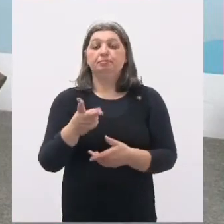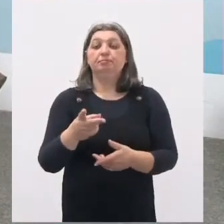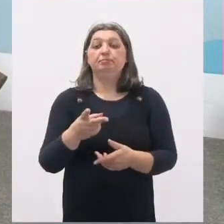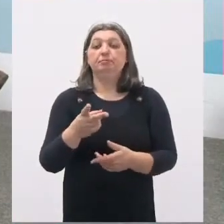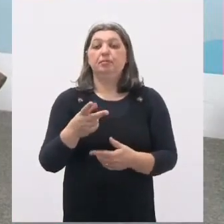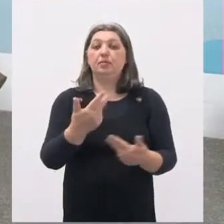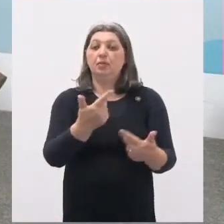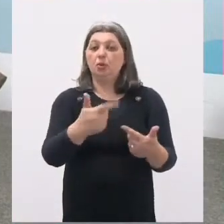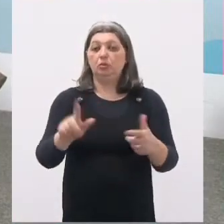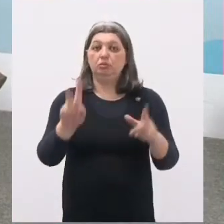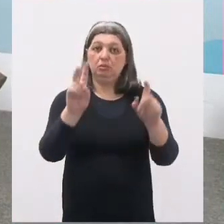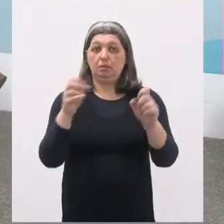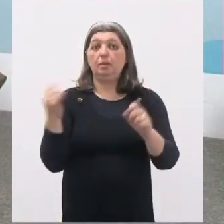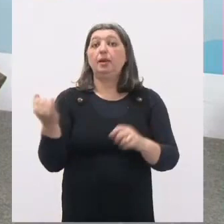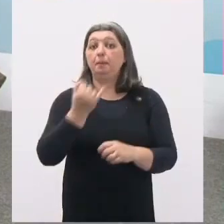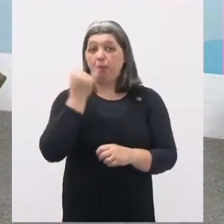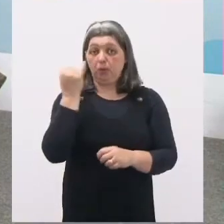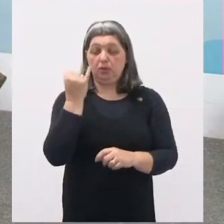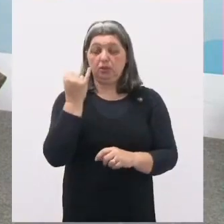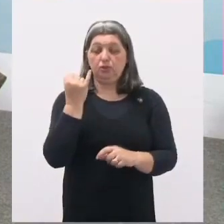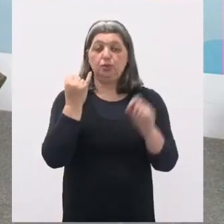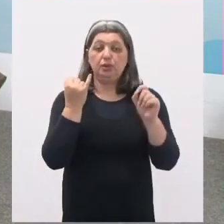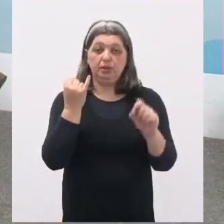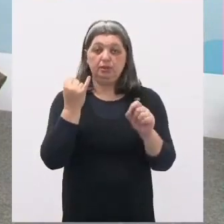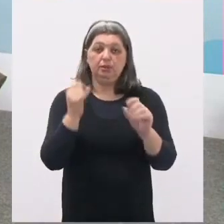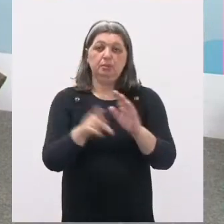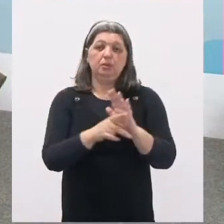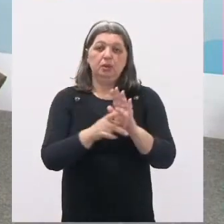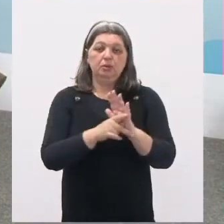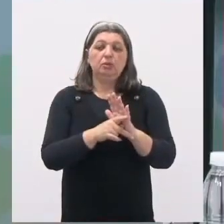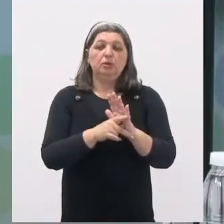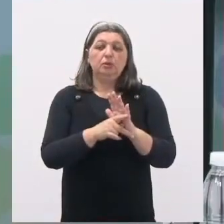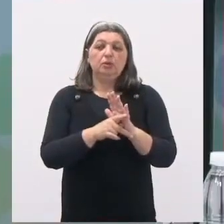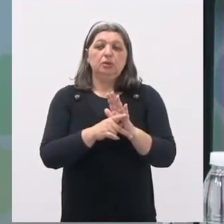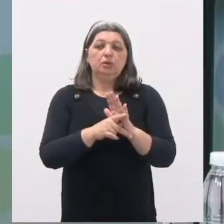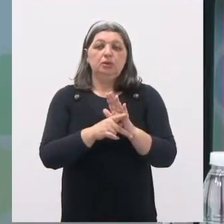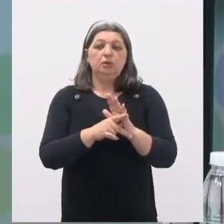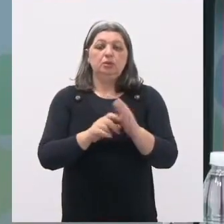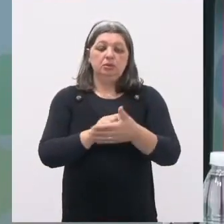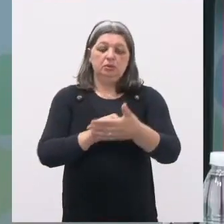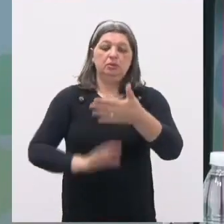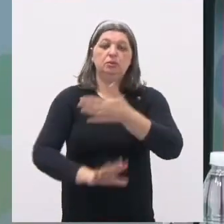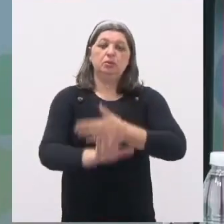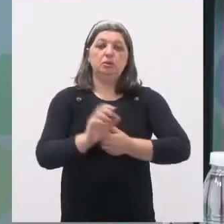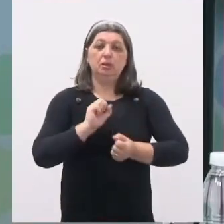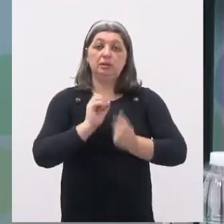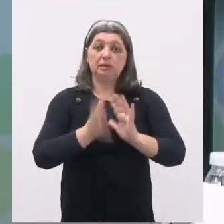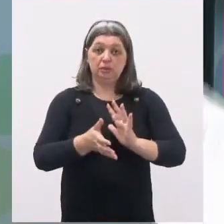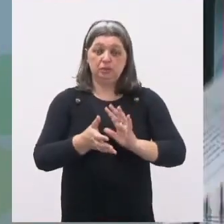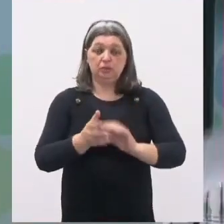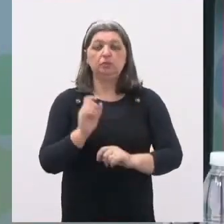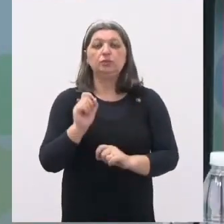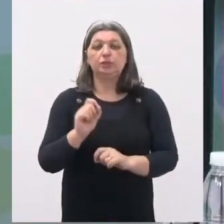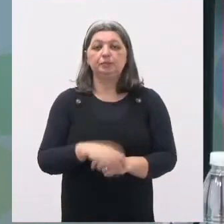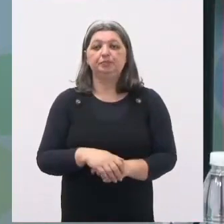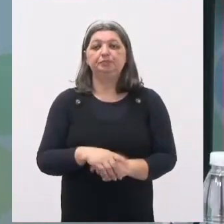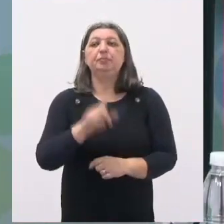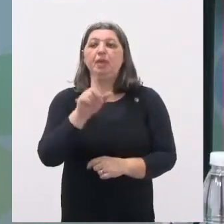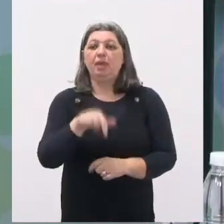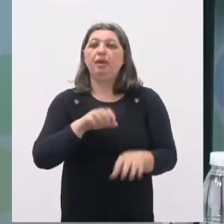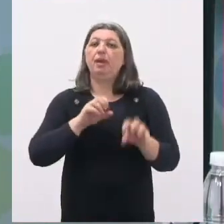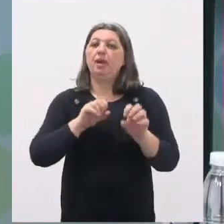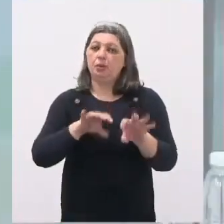ponto importante dentro, né, das concepções do currículo em ação, que é a educação